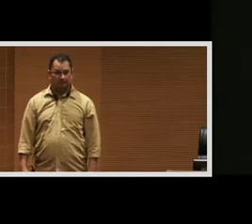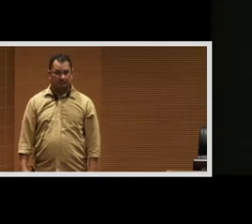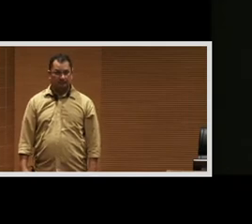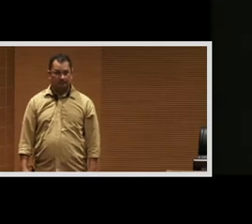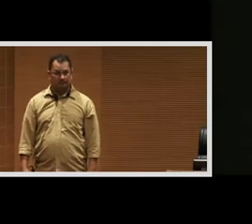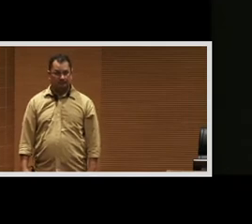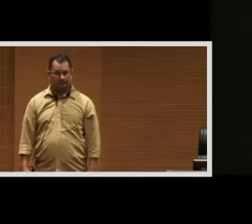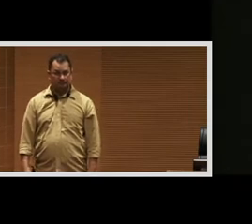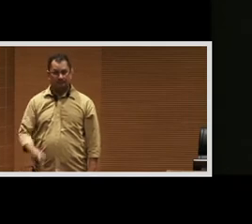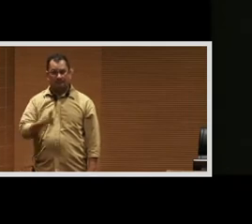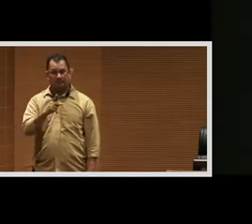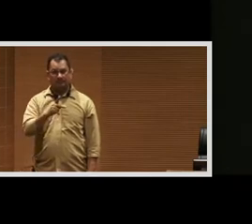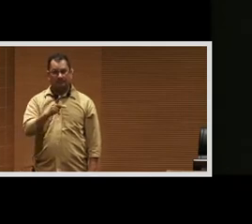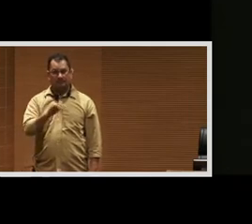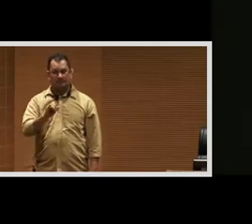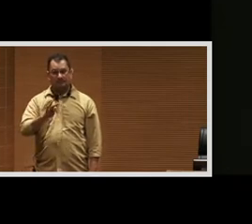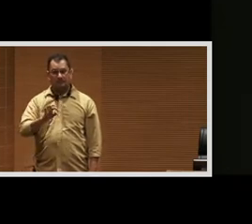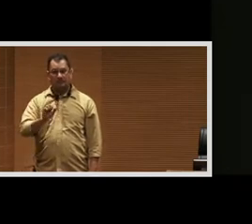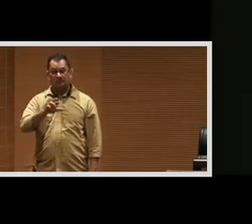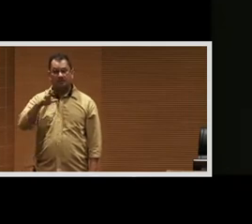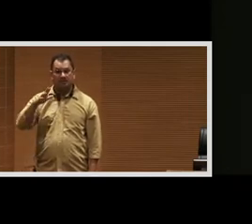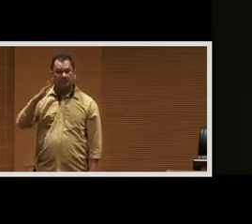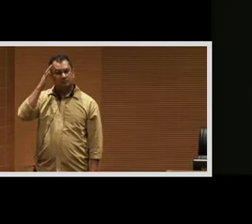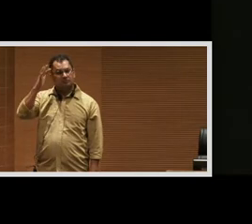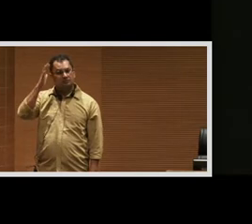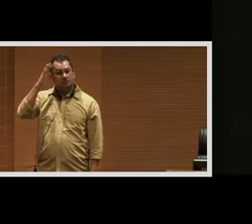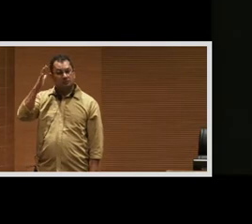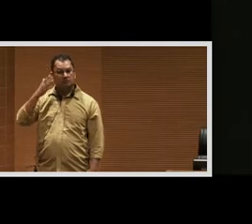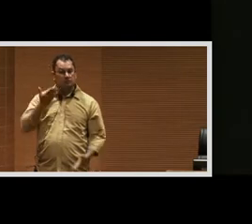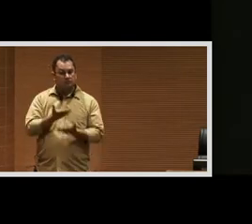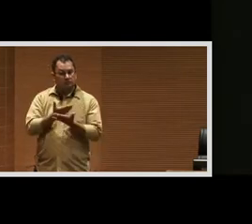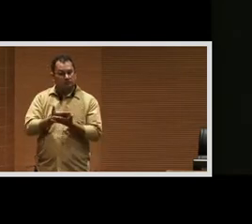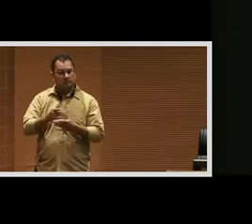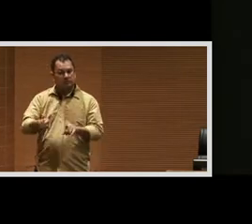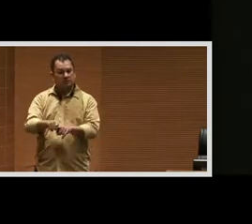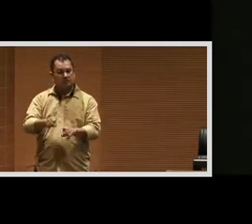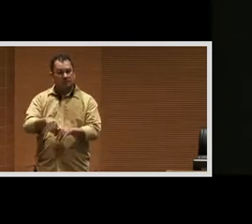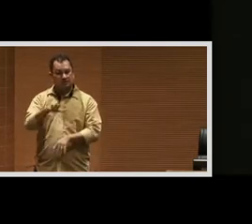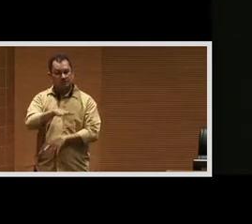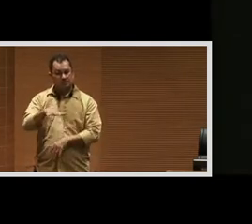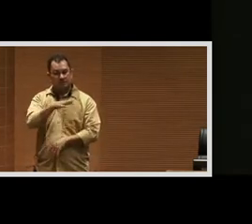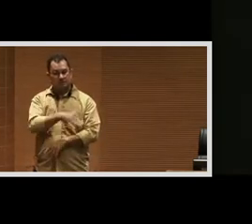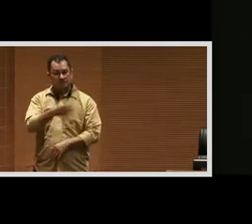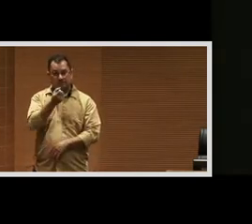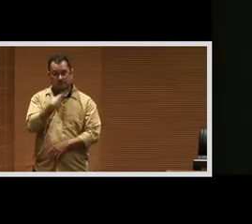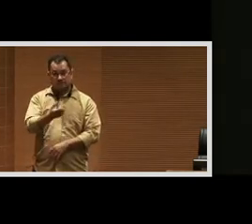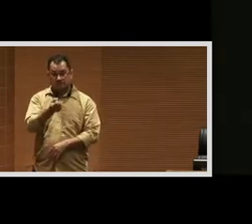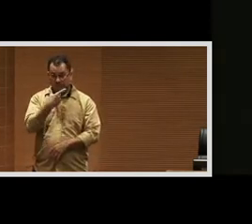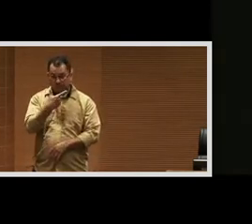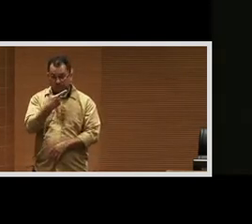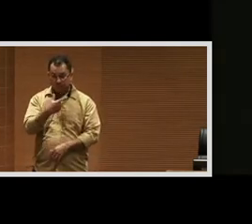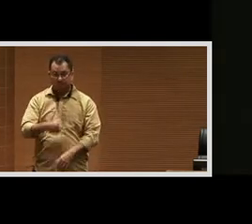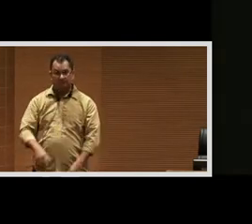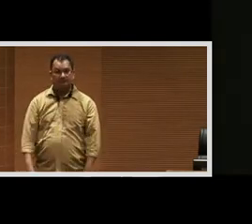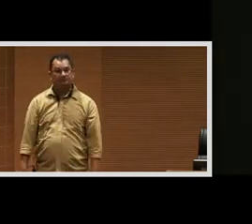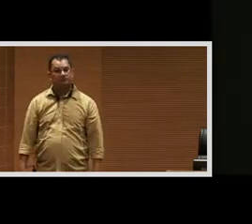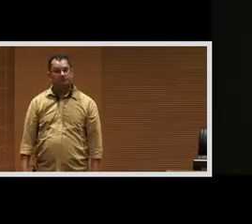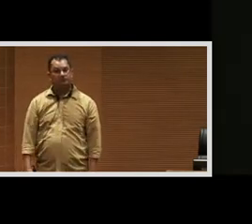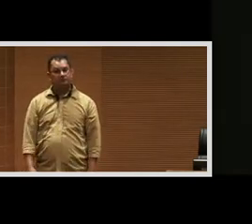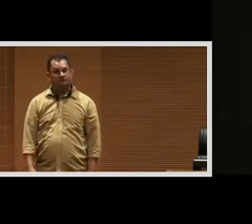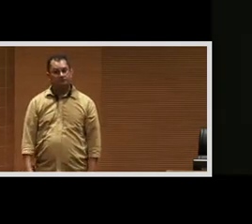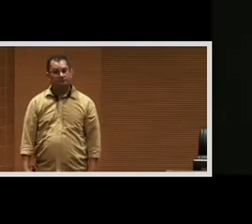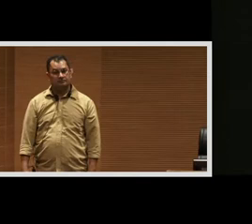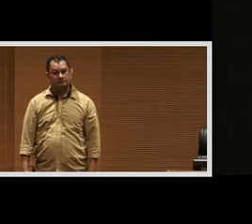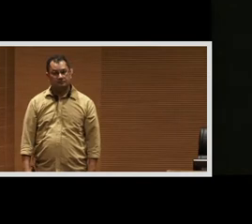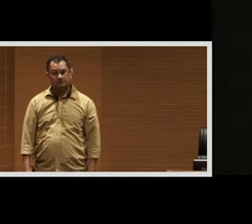O Peter Conrad, que é um grande estudioso também da medicalização, ele descreve a medicalização